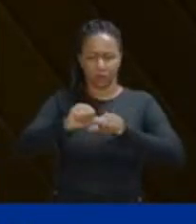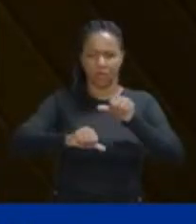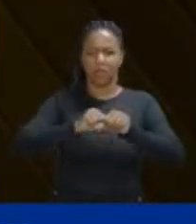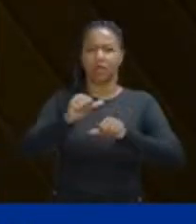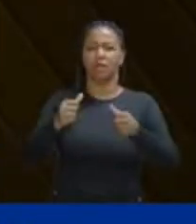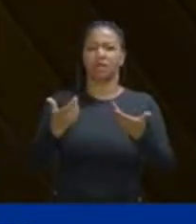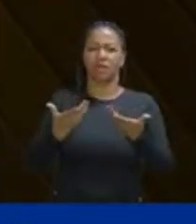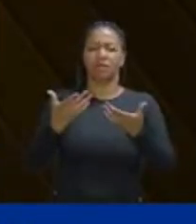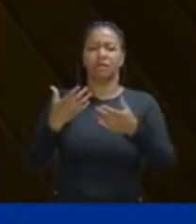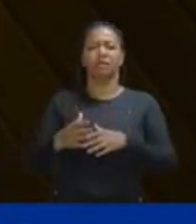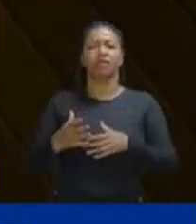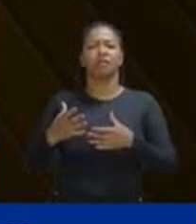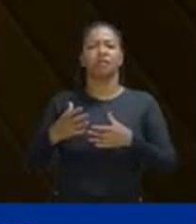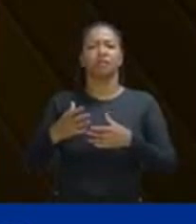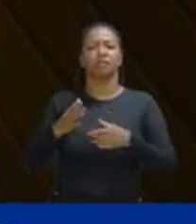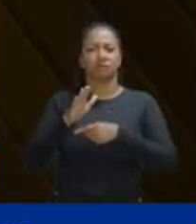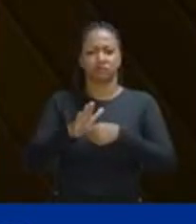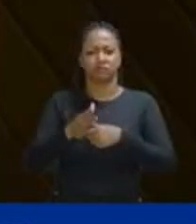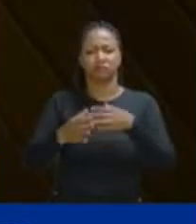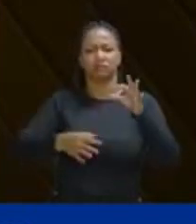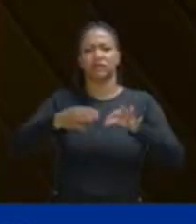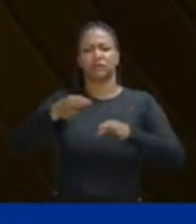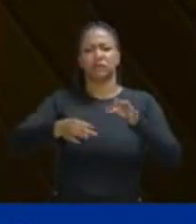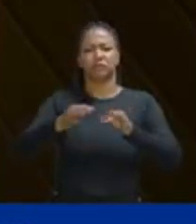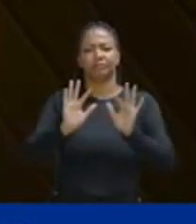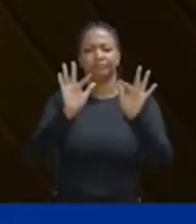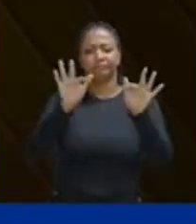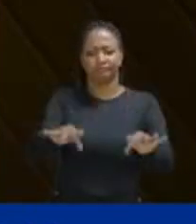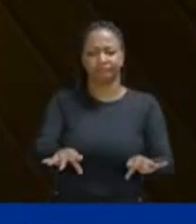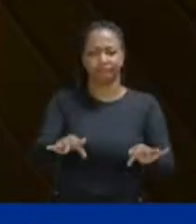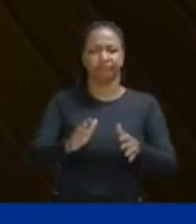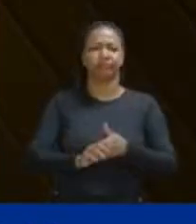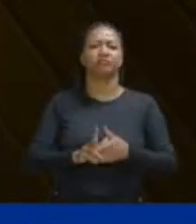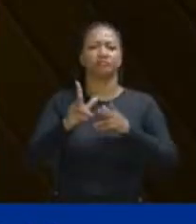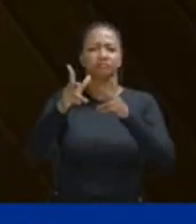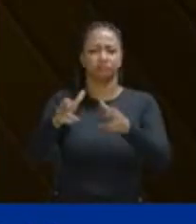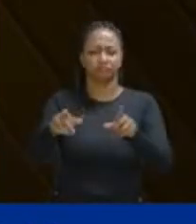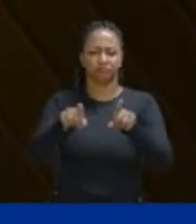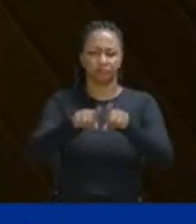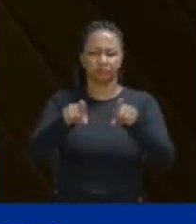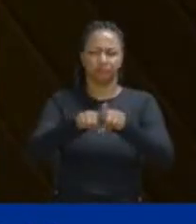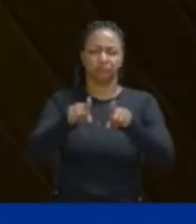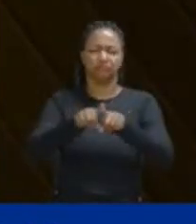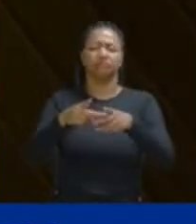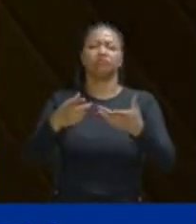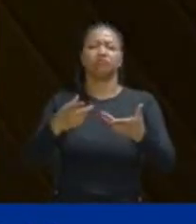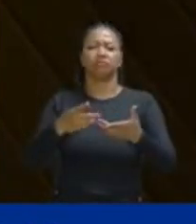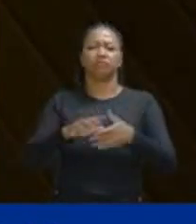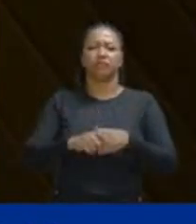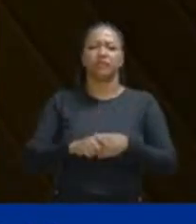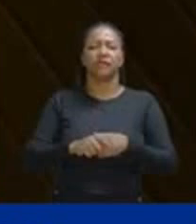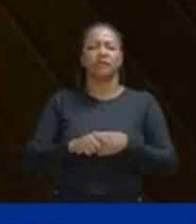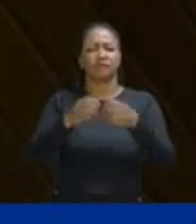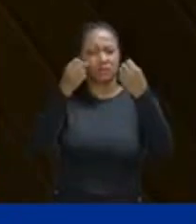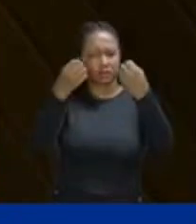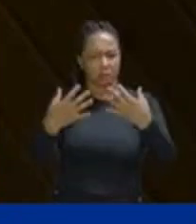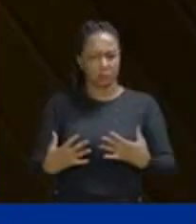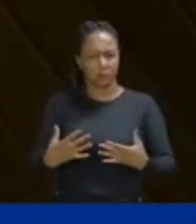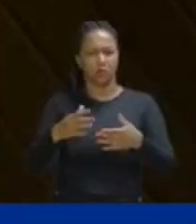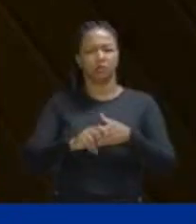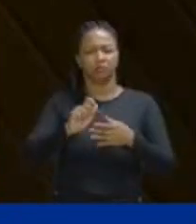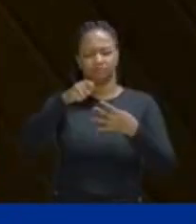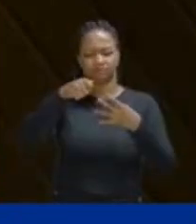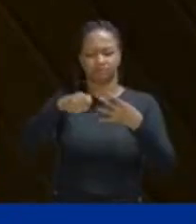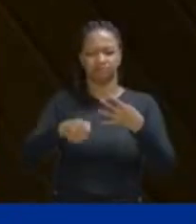situação acobertada pelo manto da coisa julgada. No mesmo sentido, a Procuradoria Regional Eleitoral afirmou que a